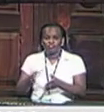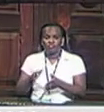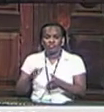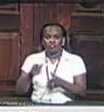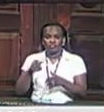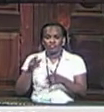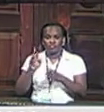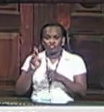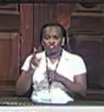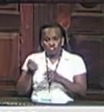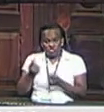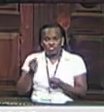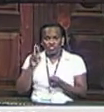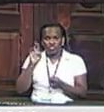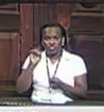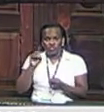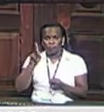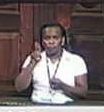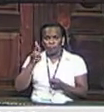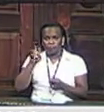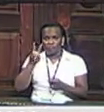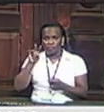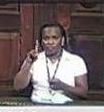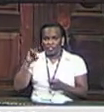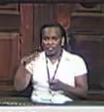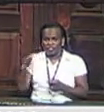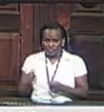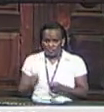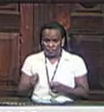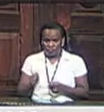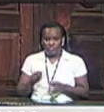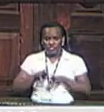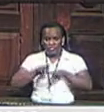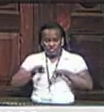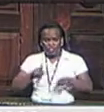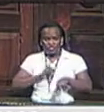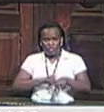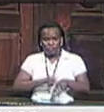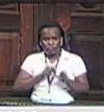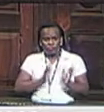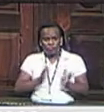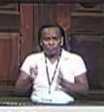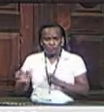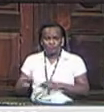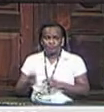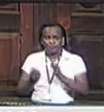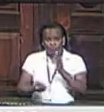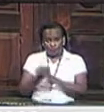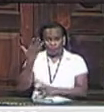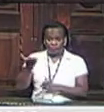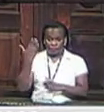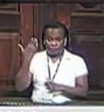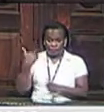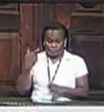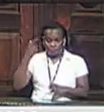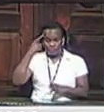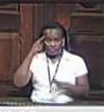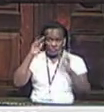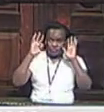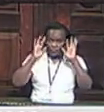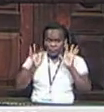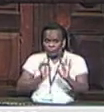da Previdência. Foram diferentes momentos. Quando foi criado, havia previsão de serem